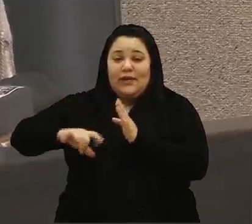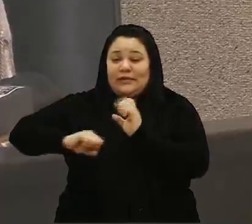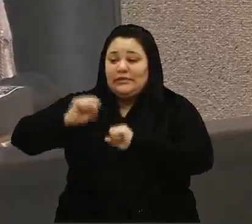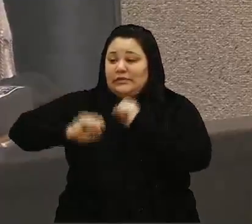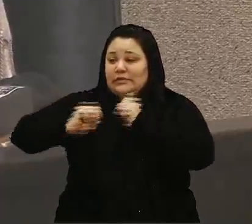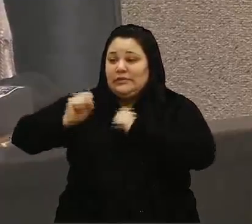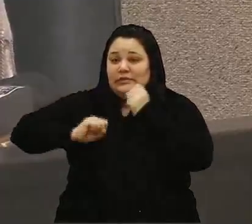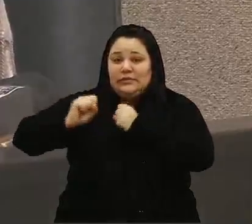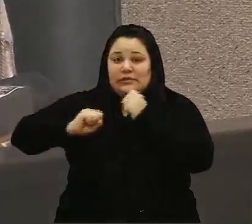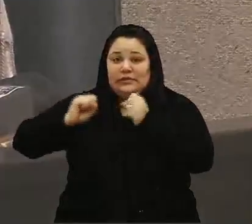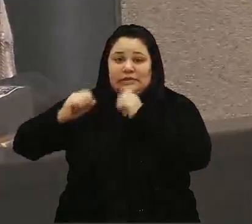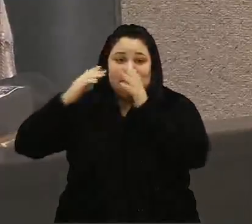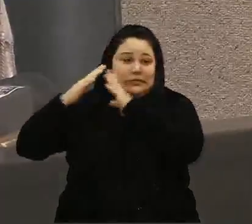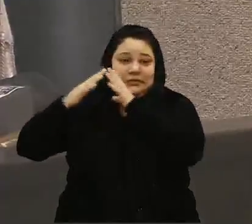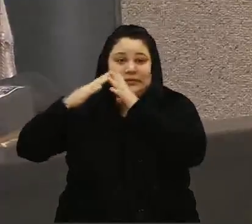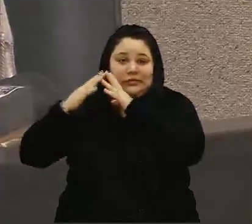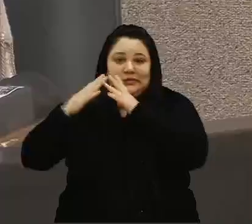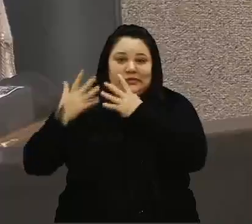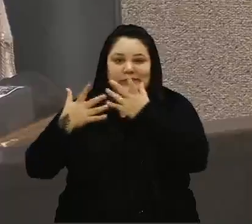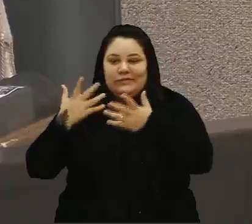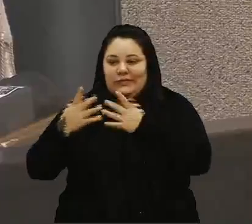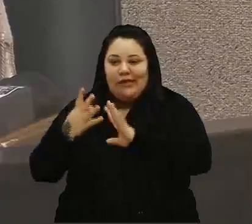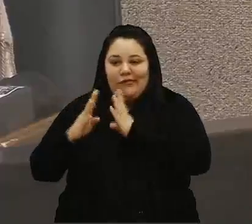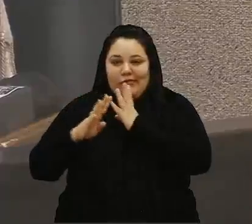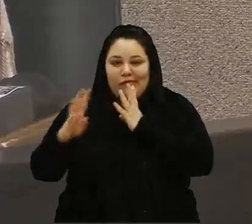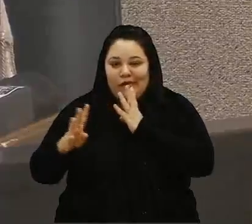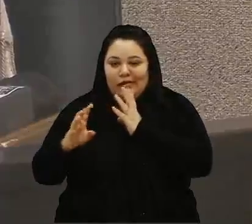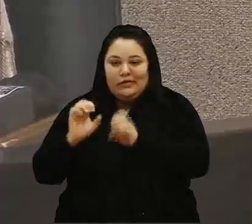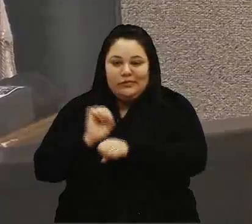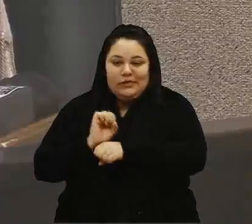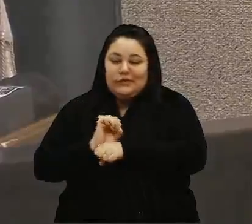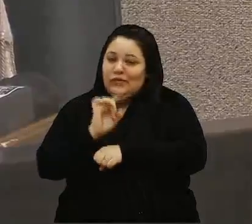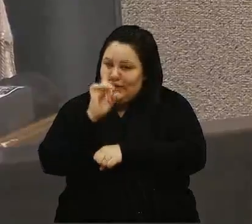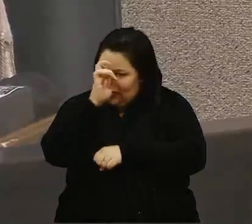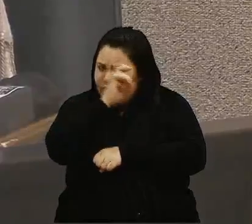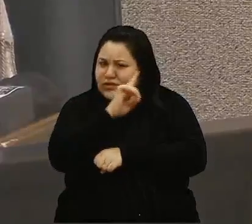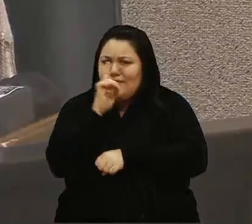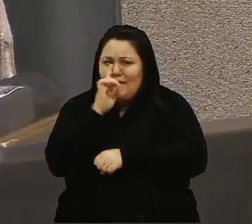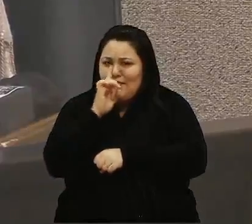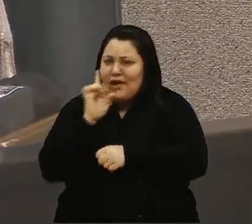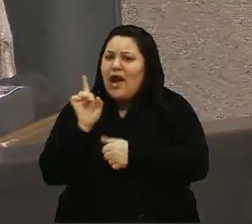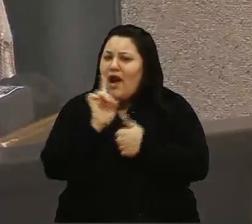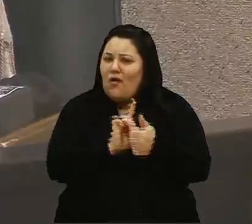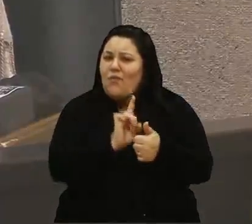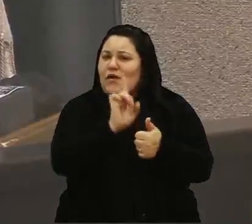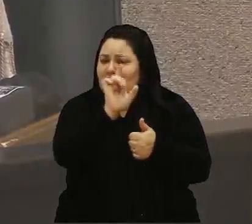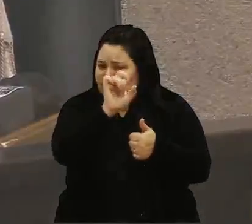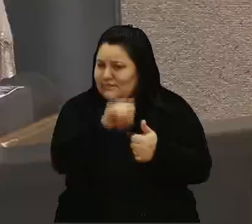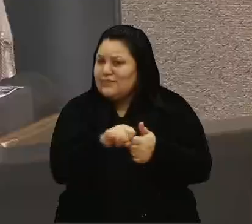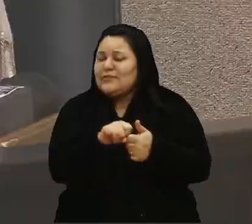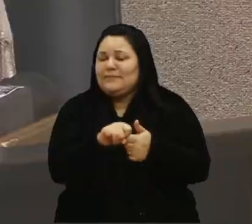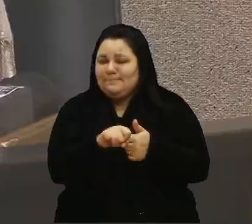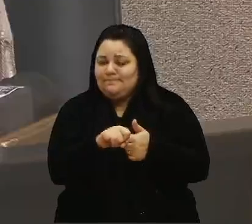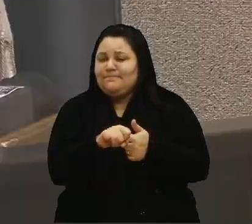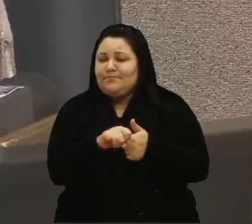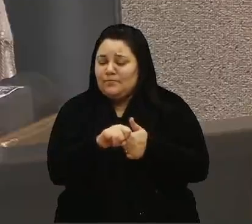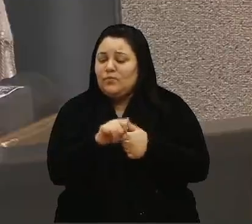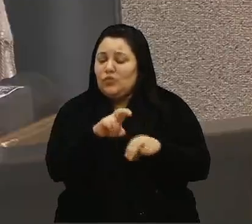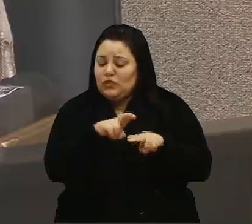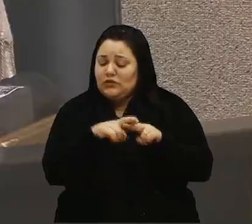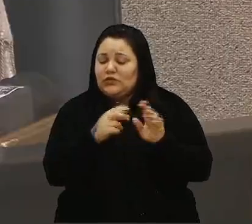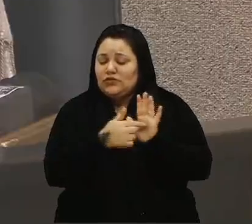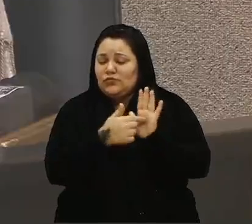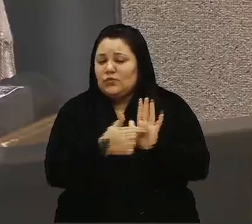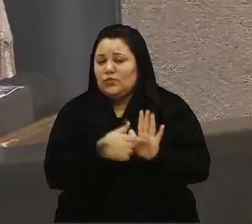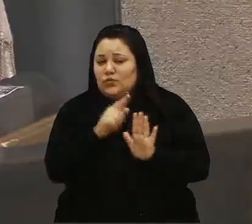uma desregulação em meio à fila? Então, é pensando nisso que a gente propôs esse projeto. Dá